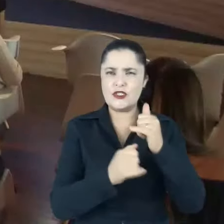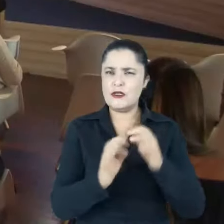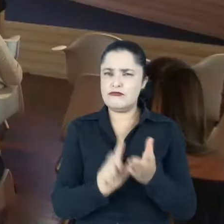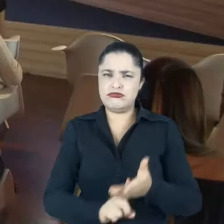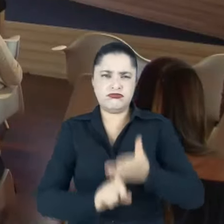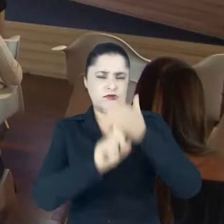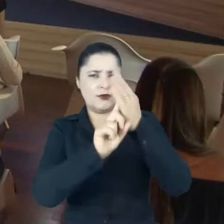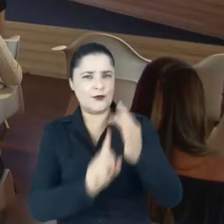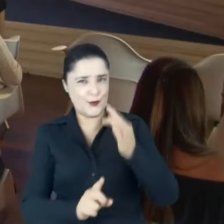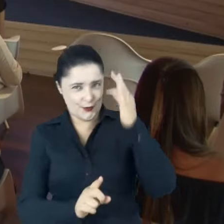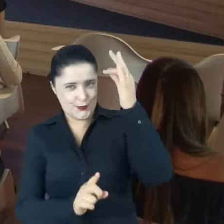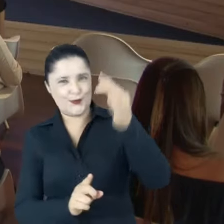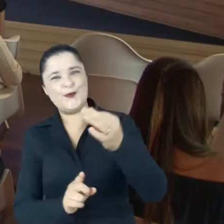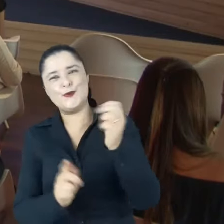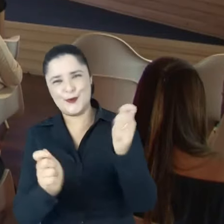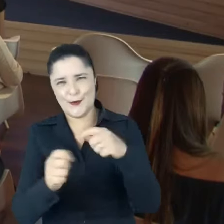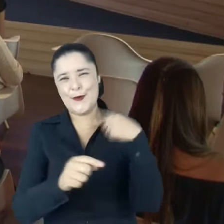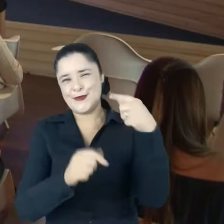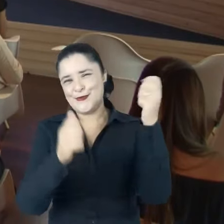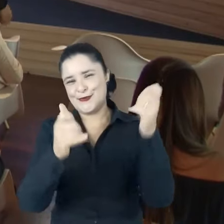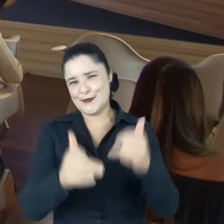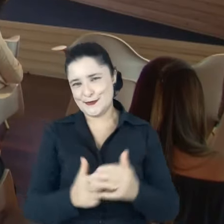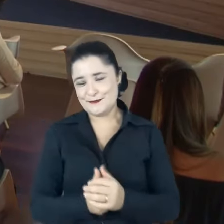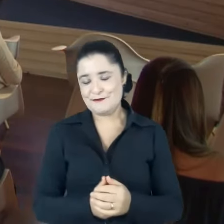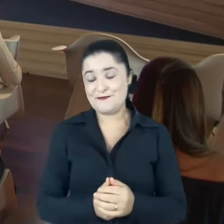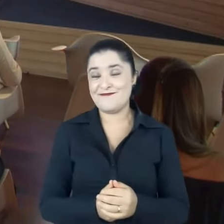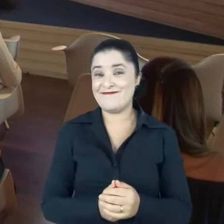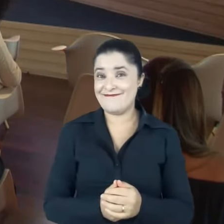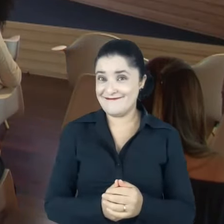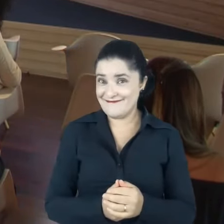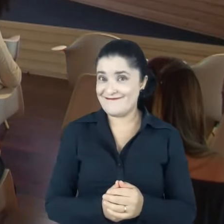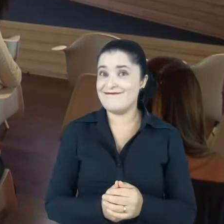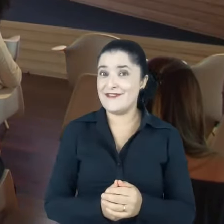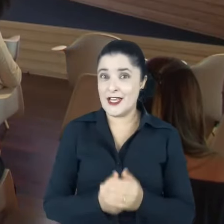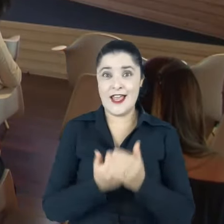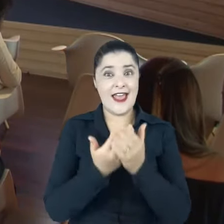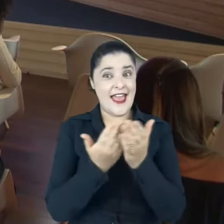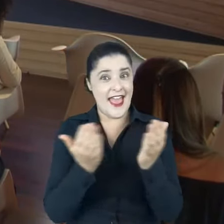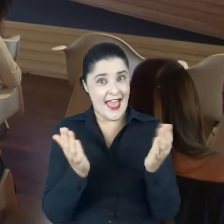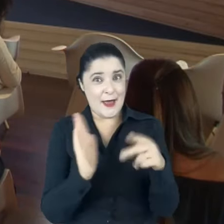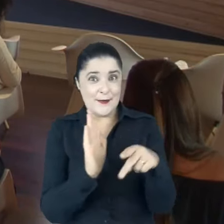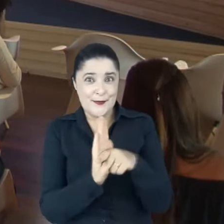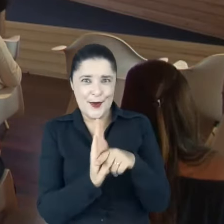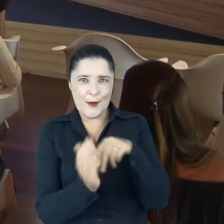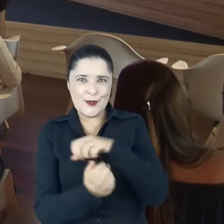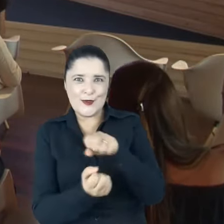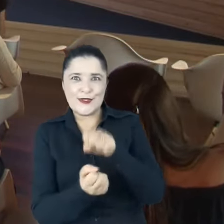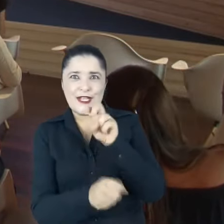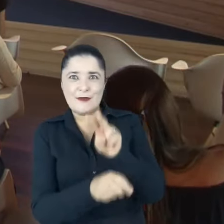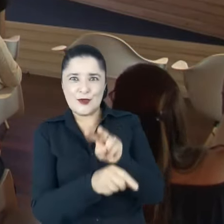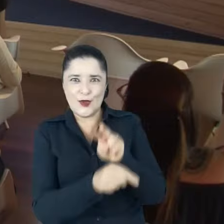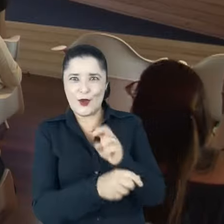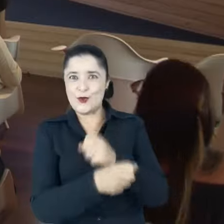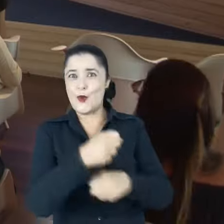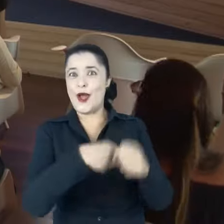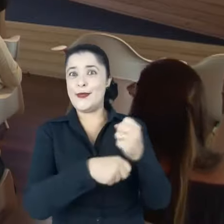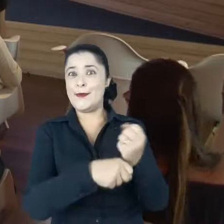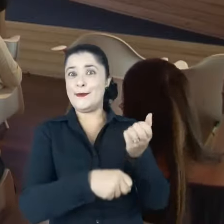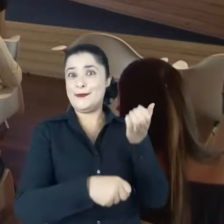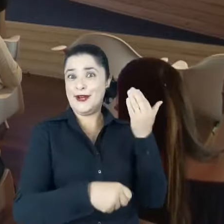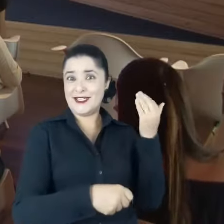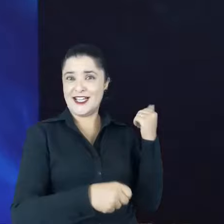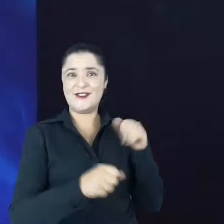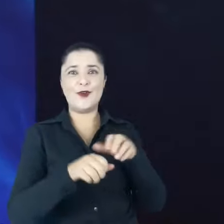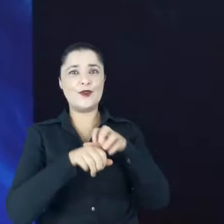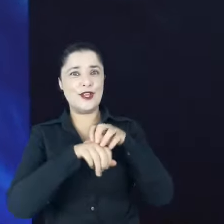mais disso depois. Pois é, porque foi inclusive durante um Sustainable Talks do ano passado que a gente falou de transporte